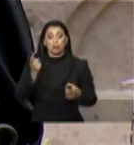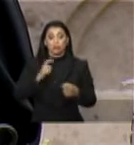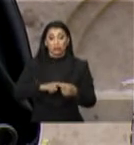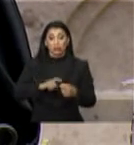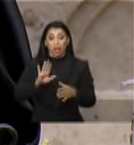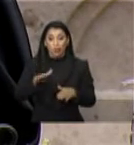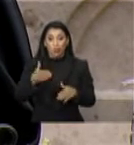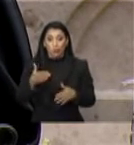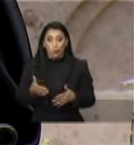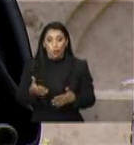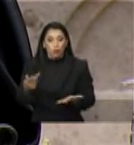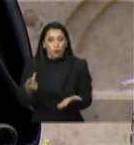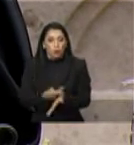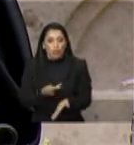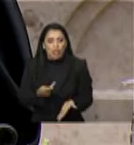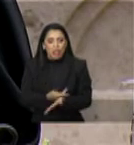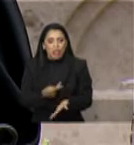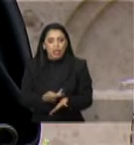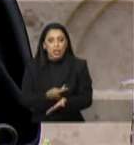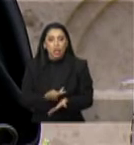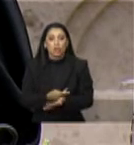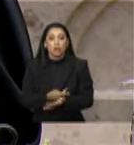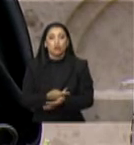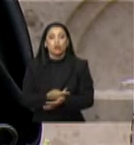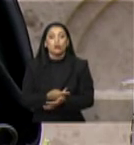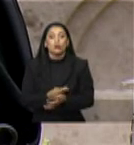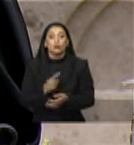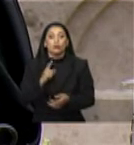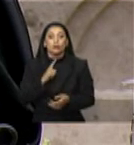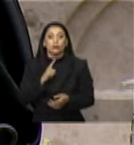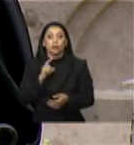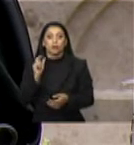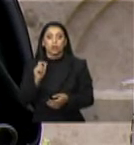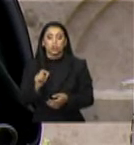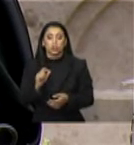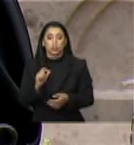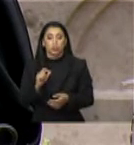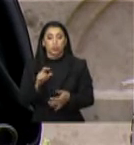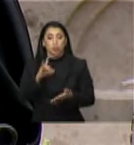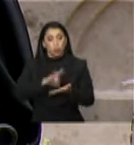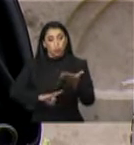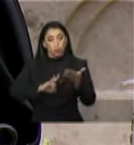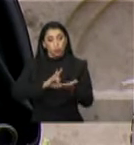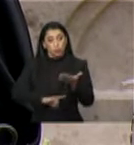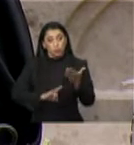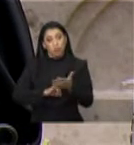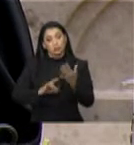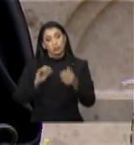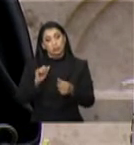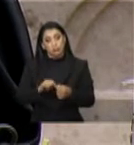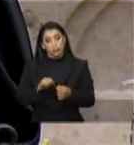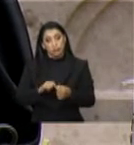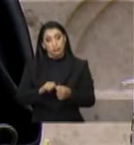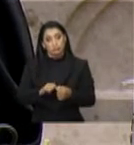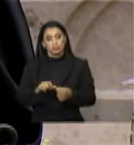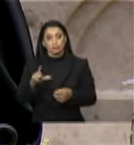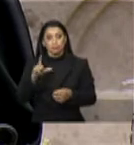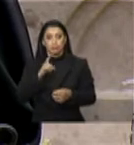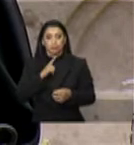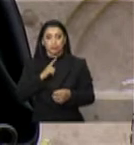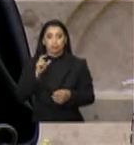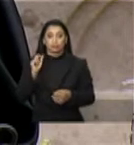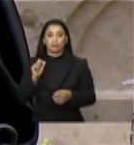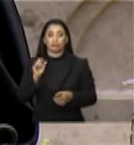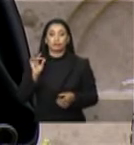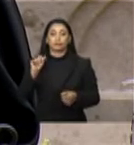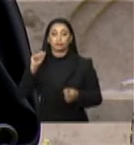fundada em erro de fato resultante de Atos ou documentos da causa havendo erro de